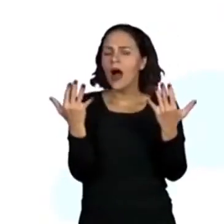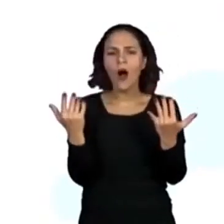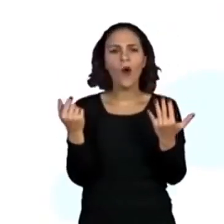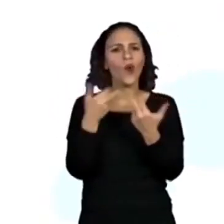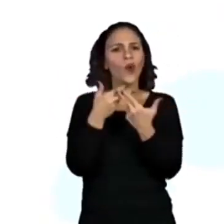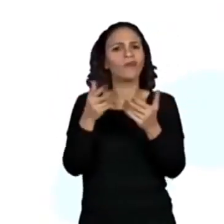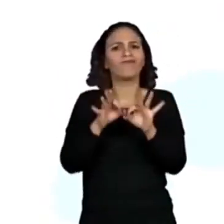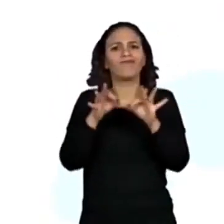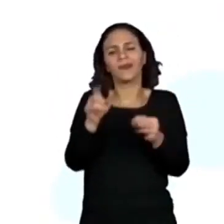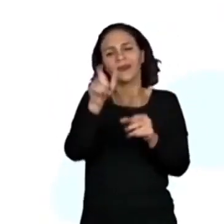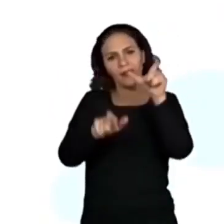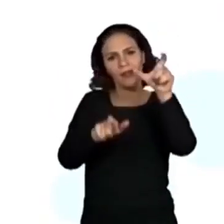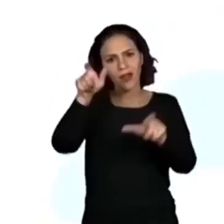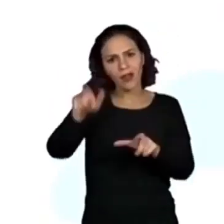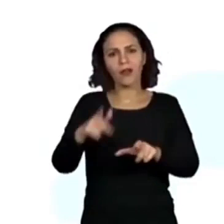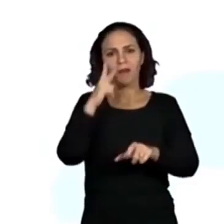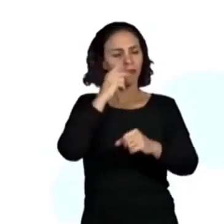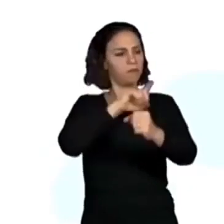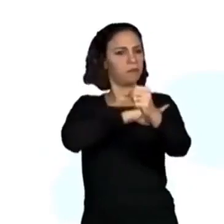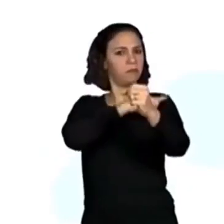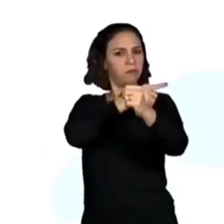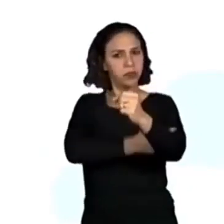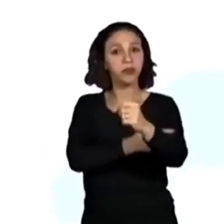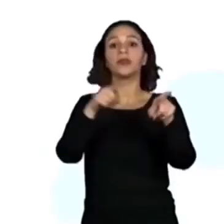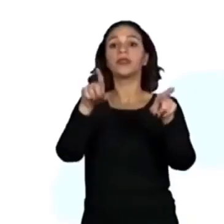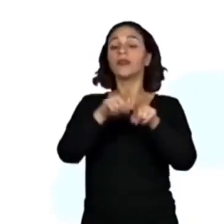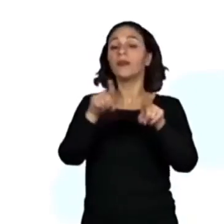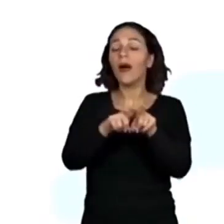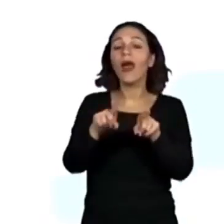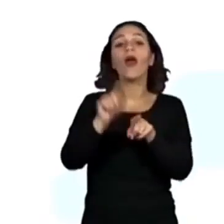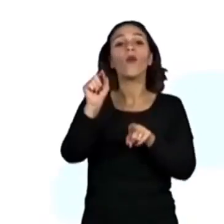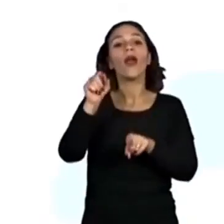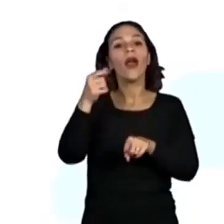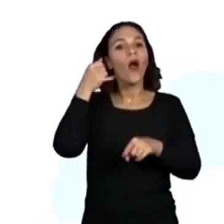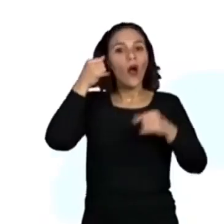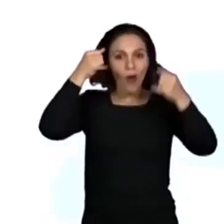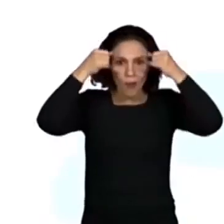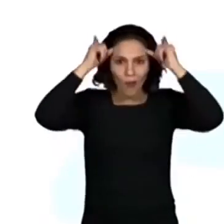utilizando a força muscular do boi, tanto é que o carro de boi